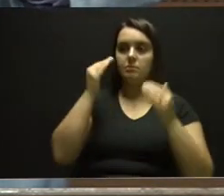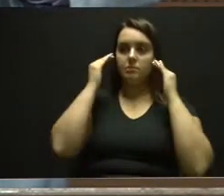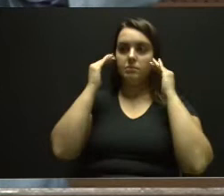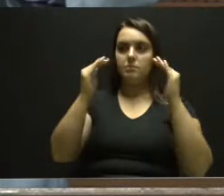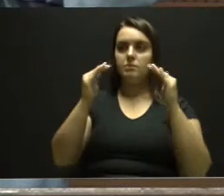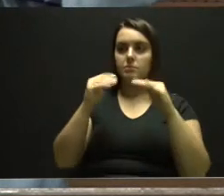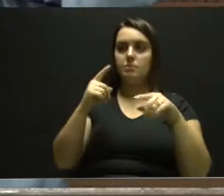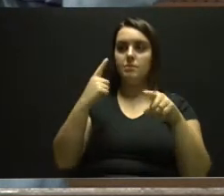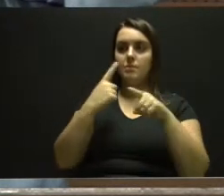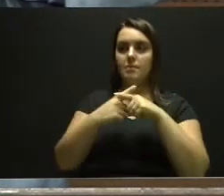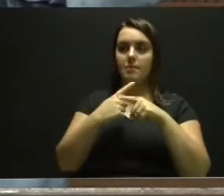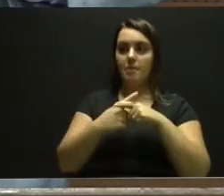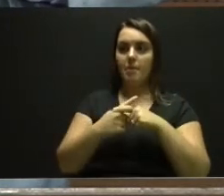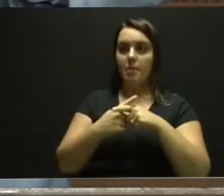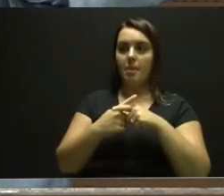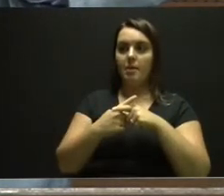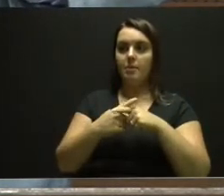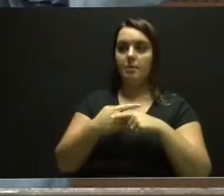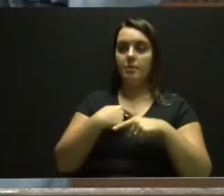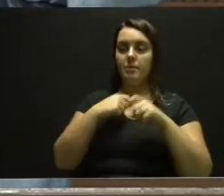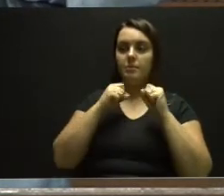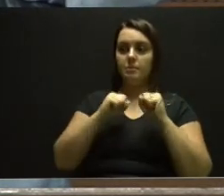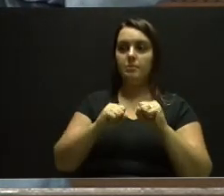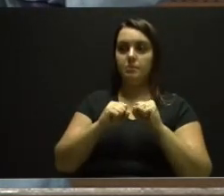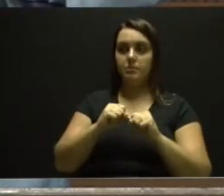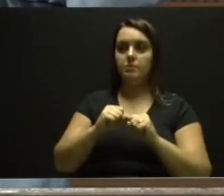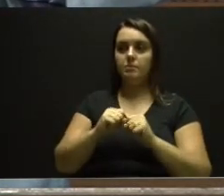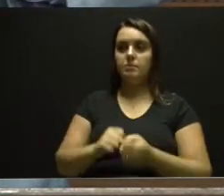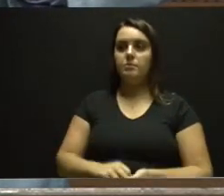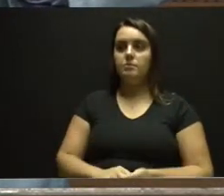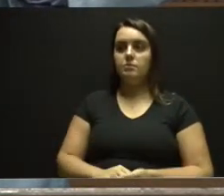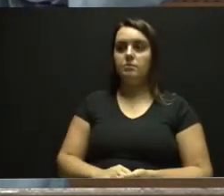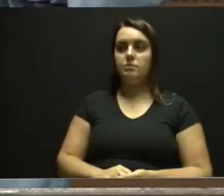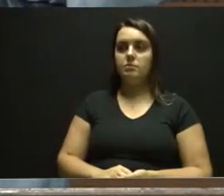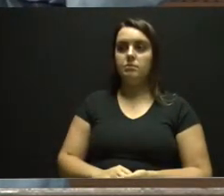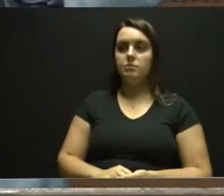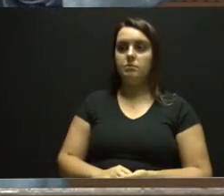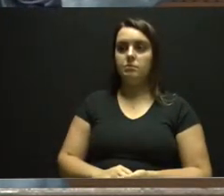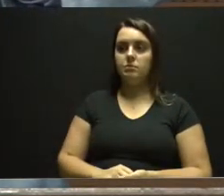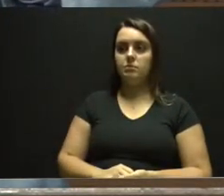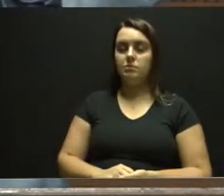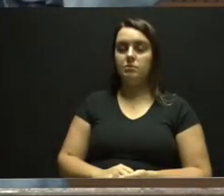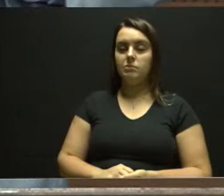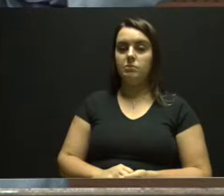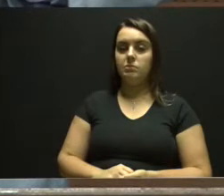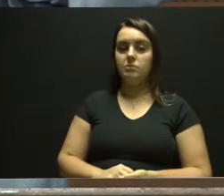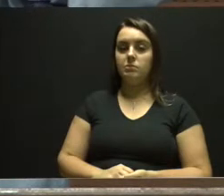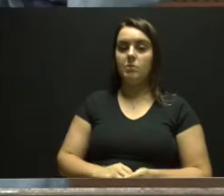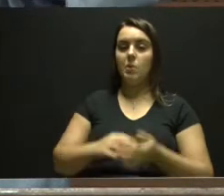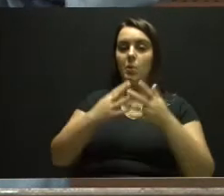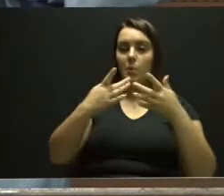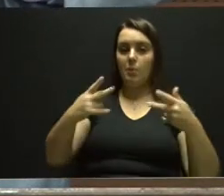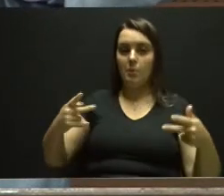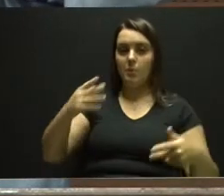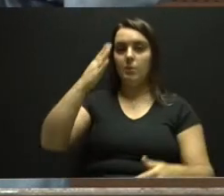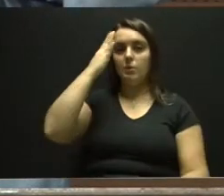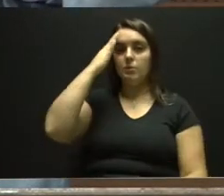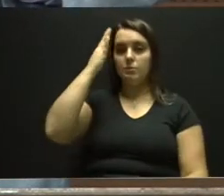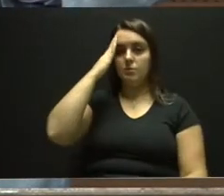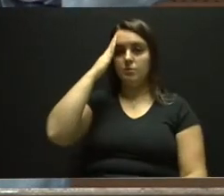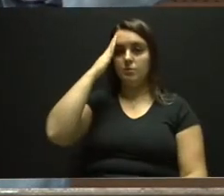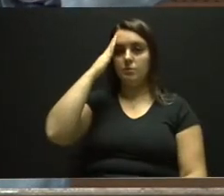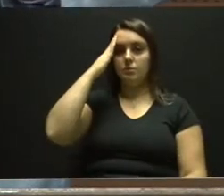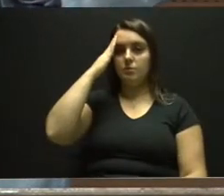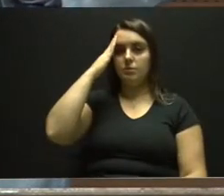baluarte eu posso falar que muita coisa que eu sei em cima da questão